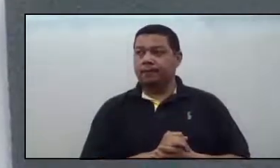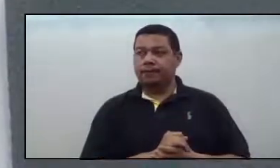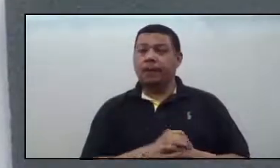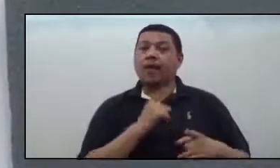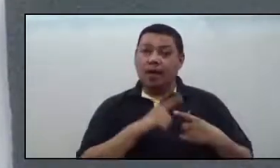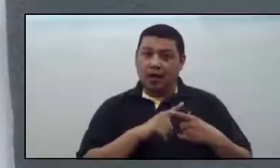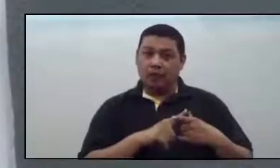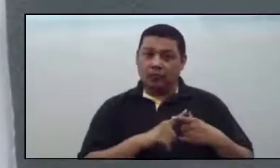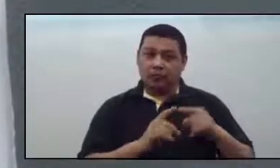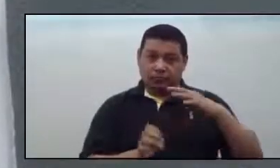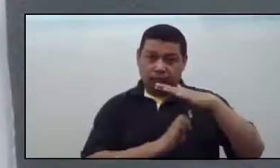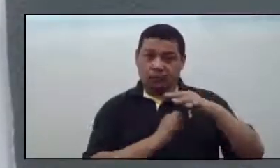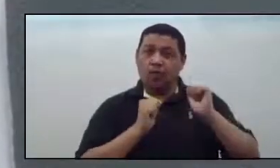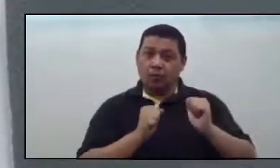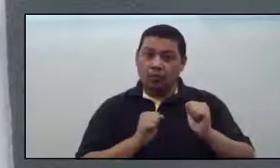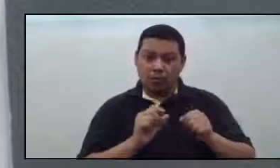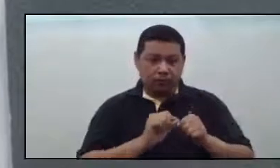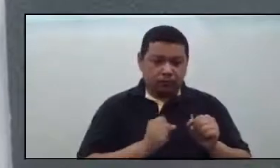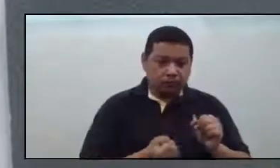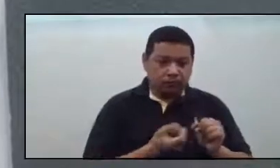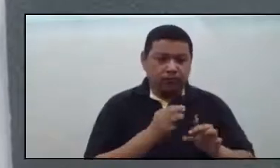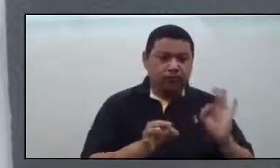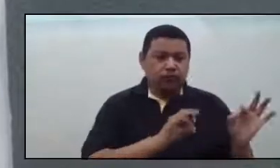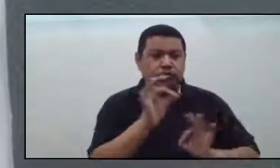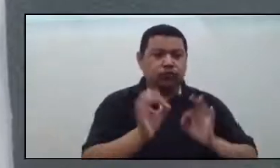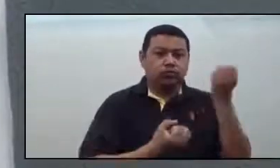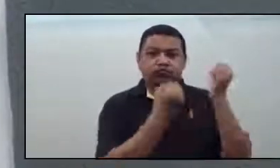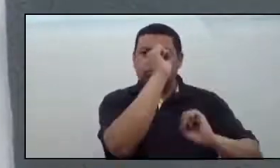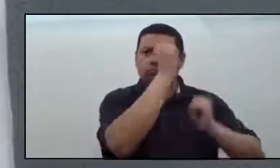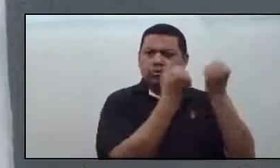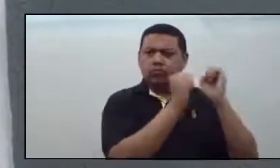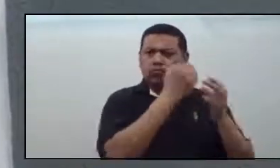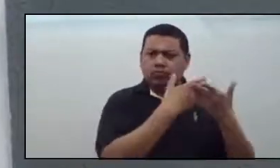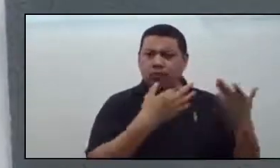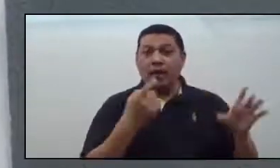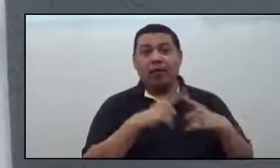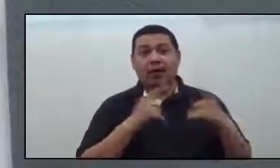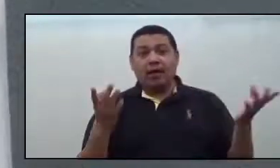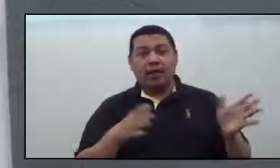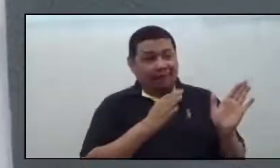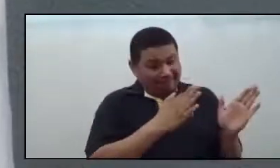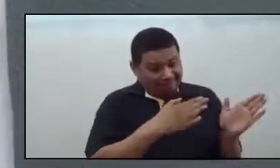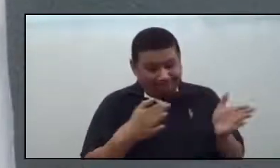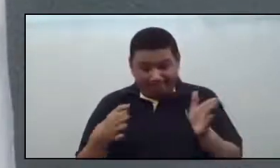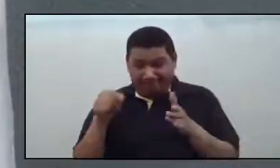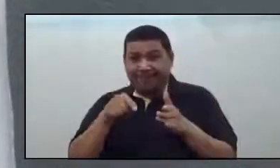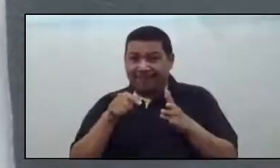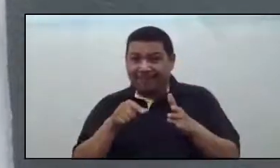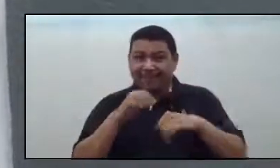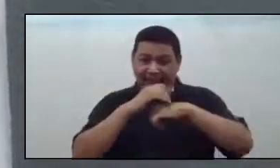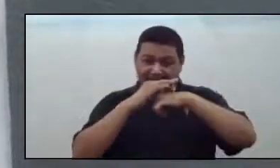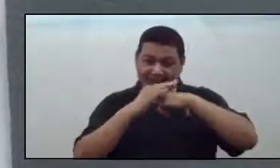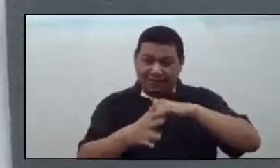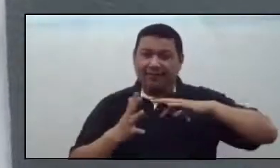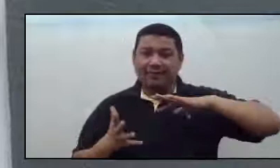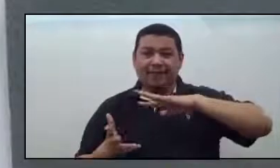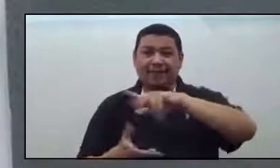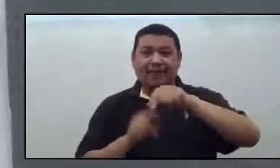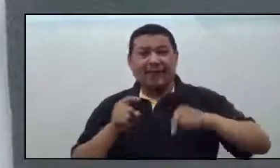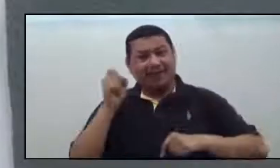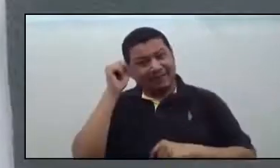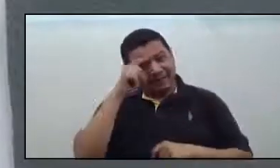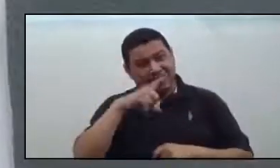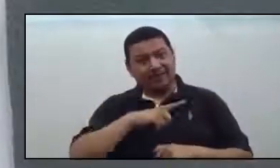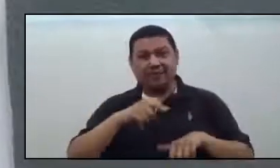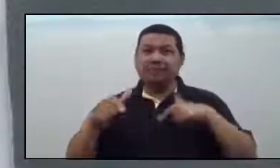produzir, ainda mais nessa época de pandemia, nessa época tão difícil de você manter emprego